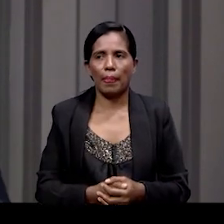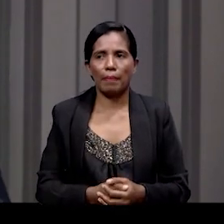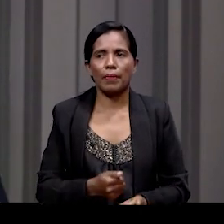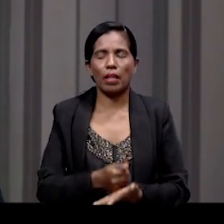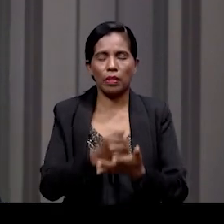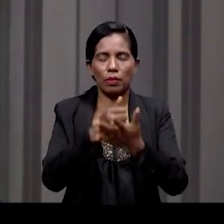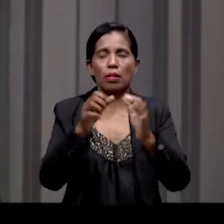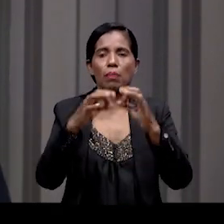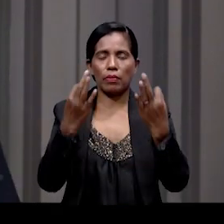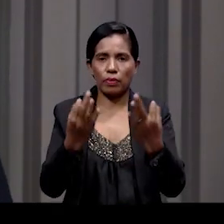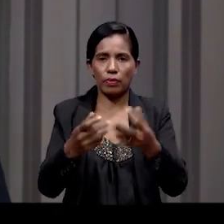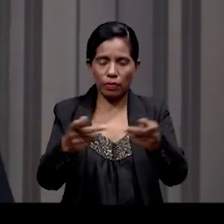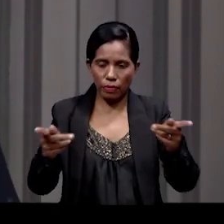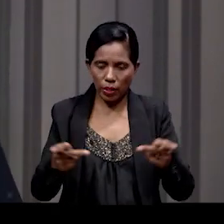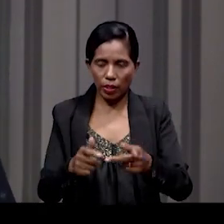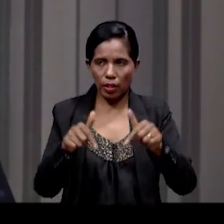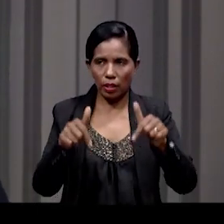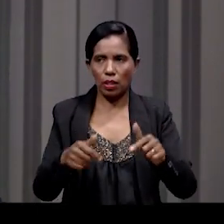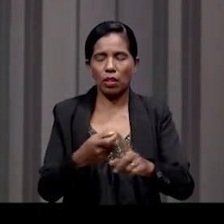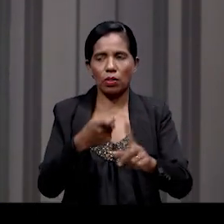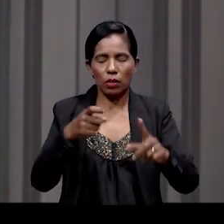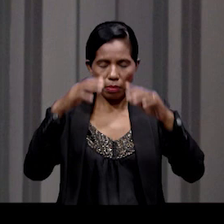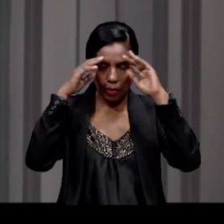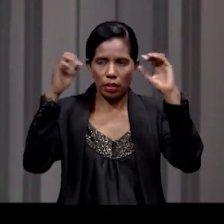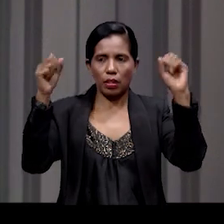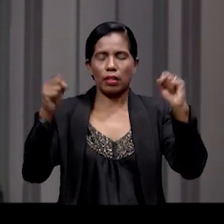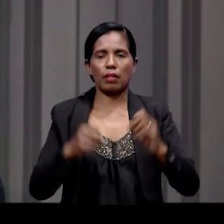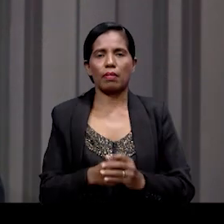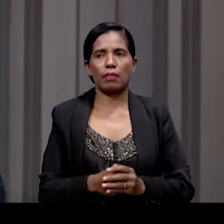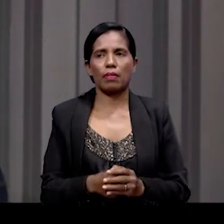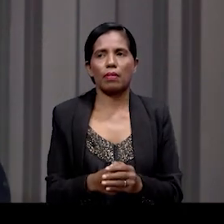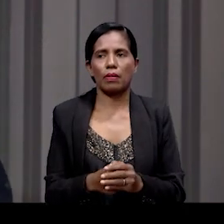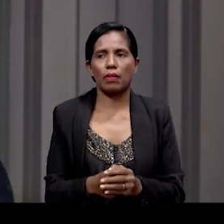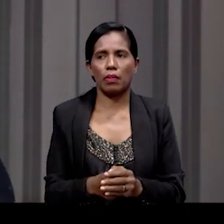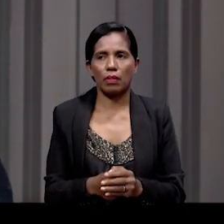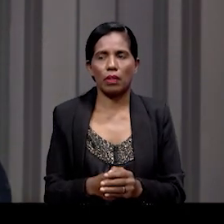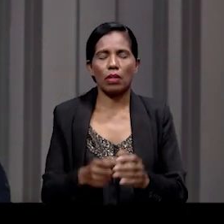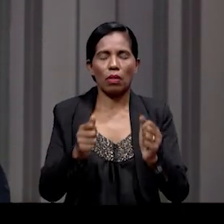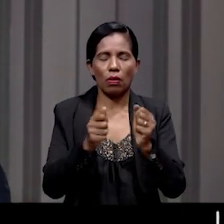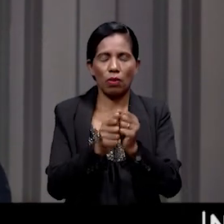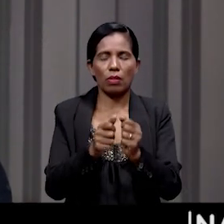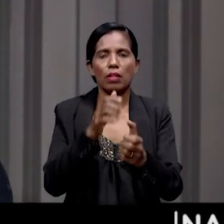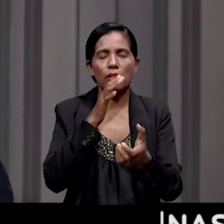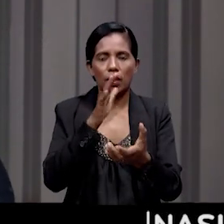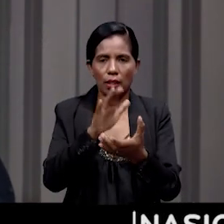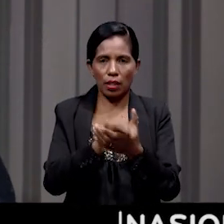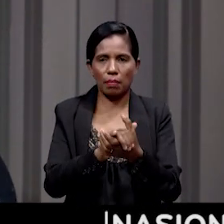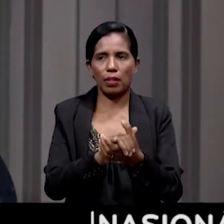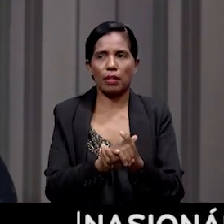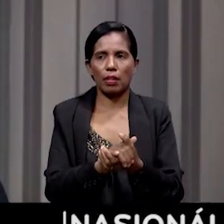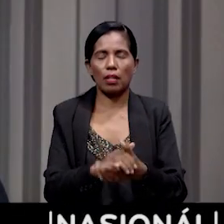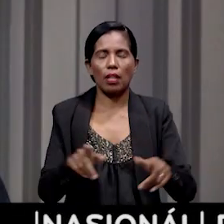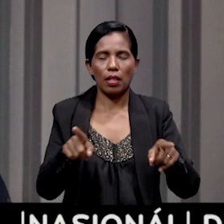Apoio ba fati ida ne, usi presidente rasi, ho esposa mos